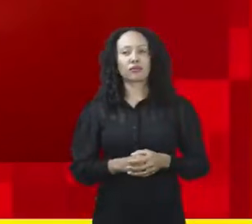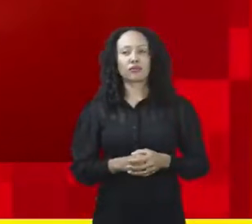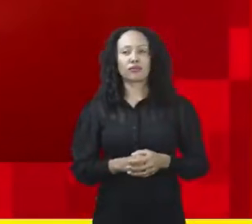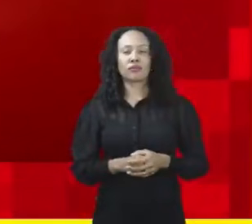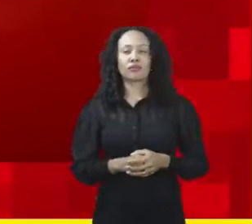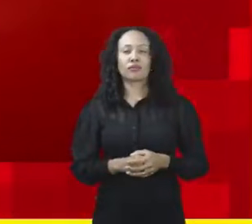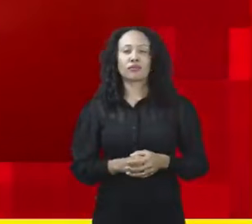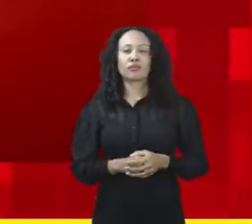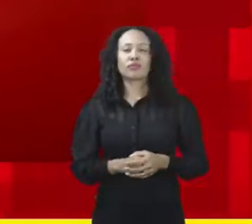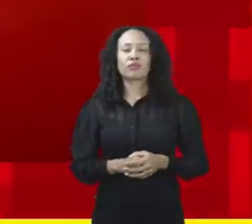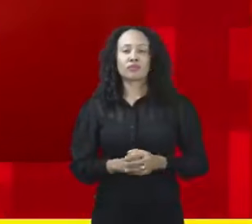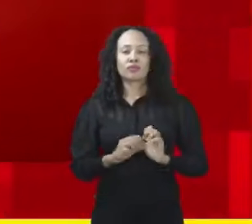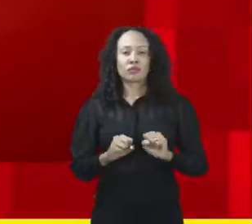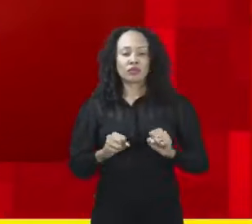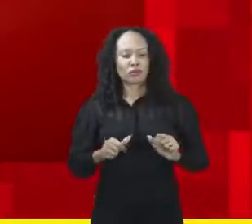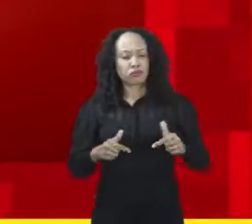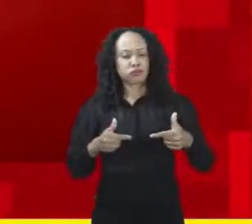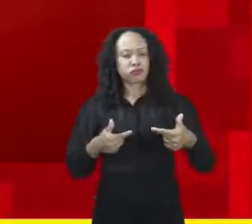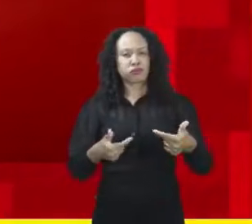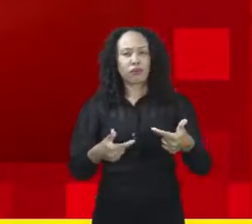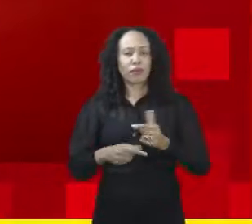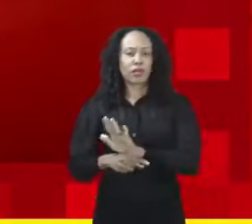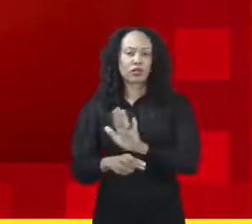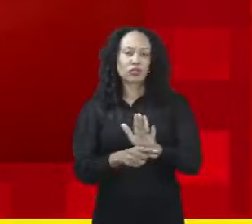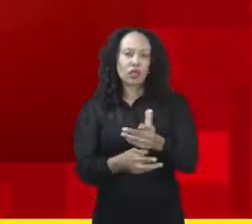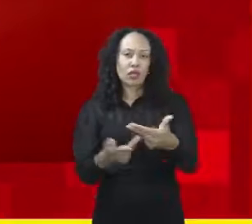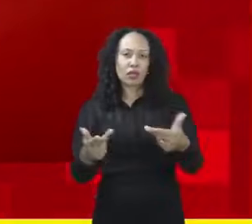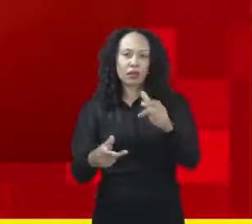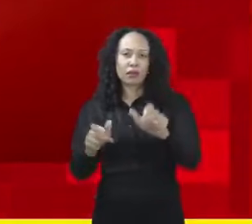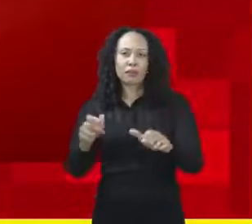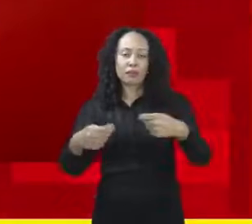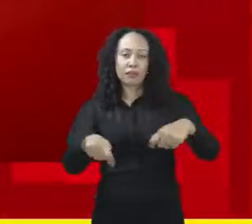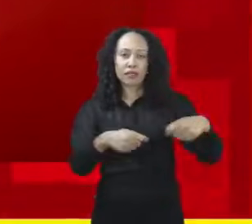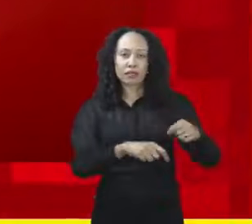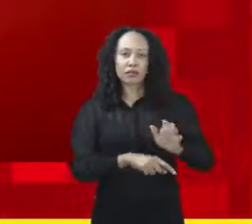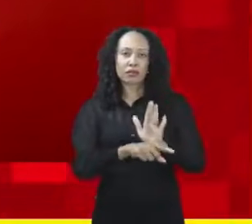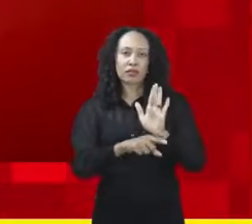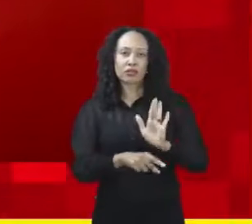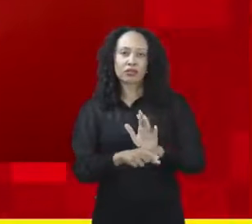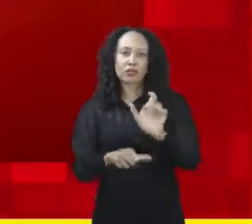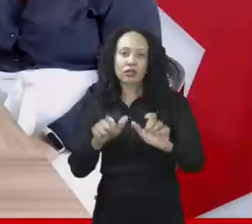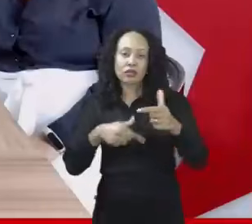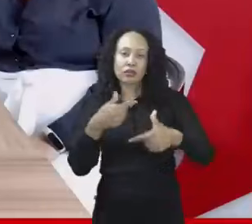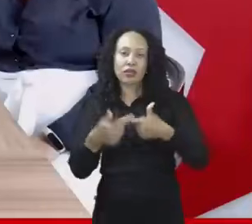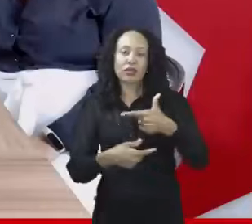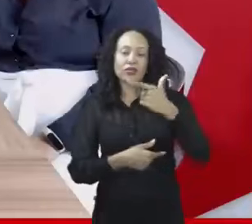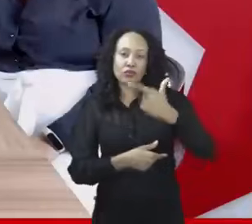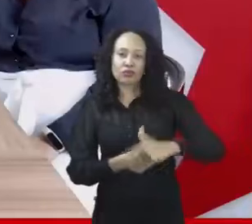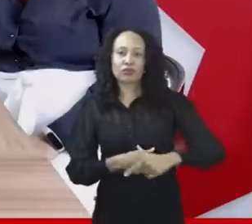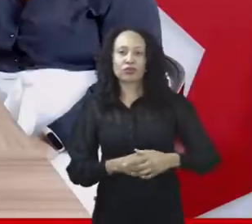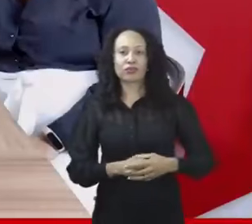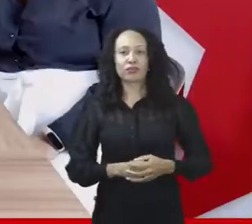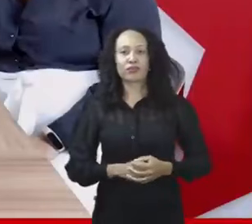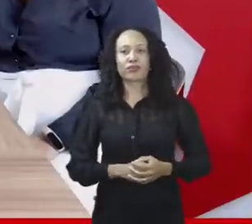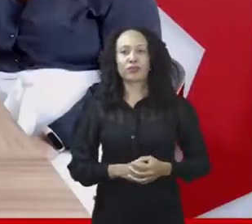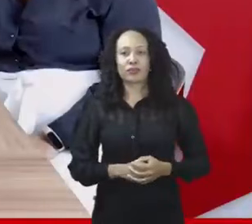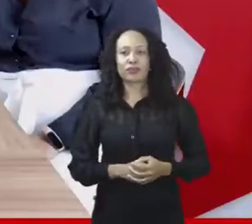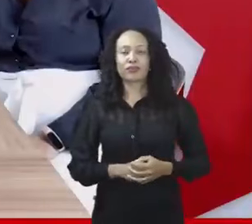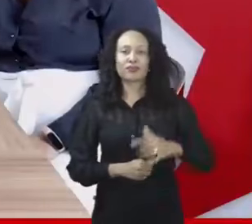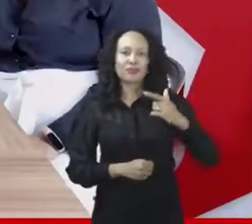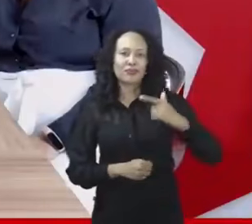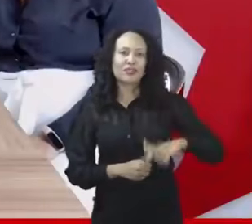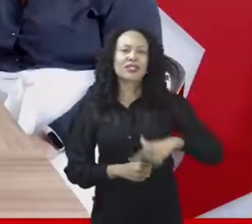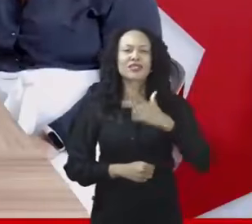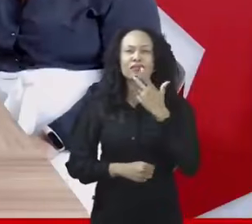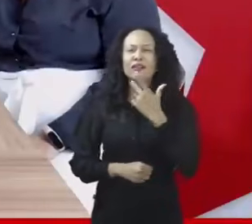cima aí de quem precisa, para que a gente possa favorecer os nossos trabalhadores mais uma vez. E, Cris, tu falou aí